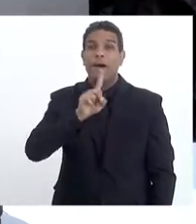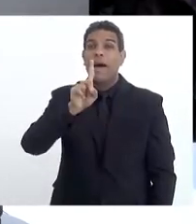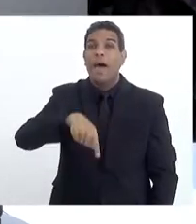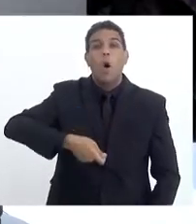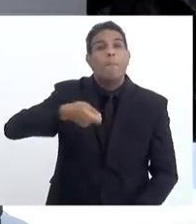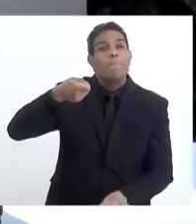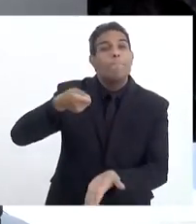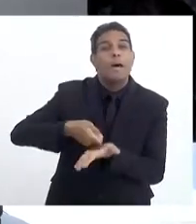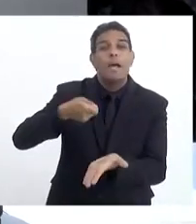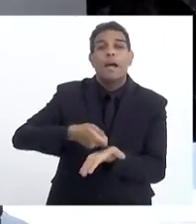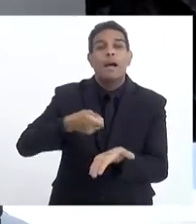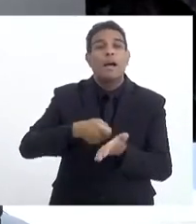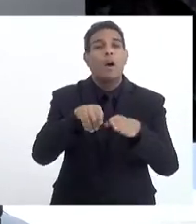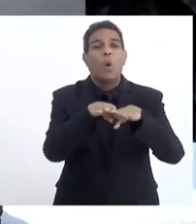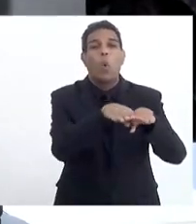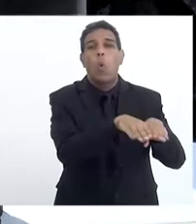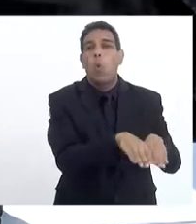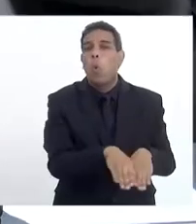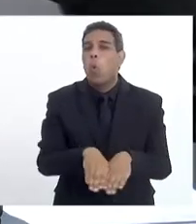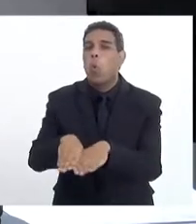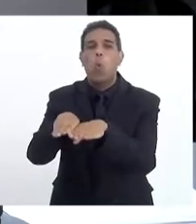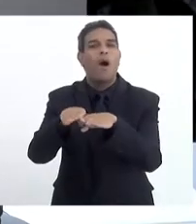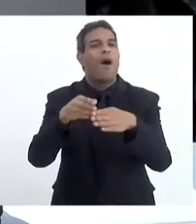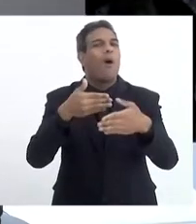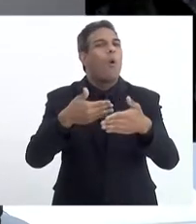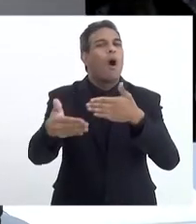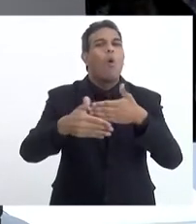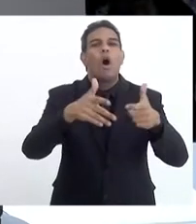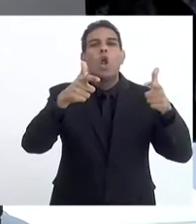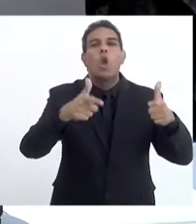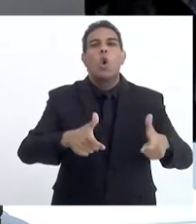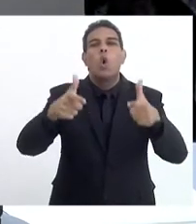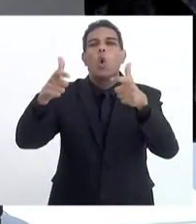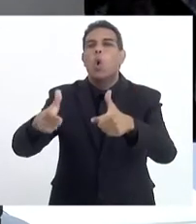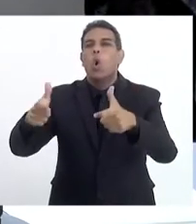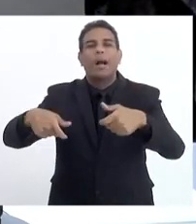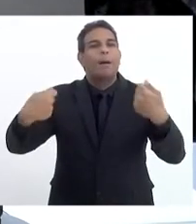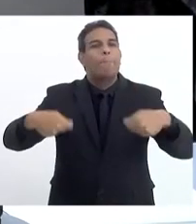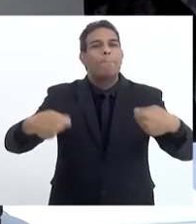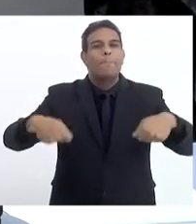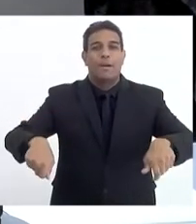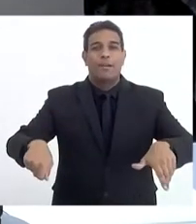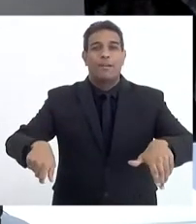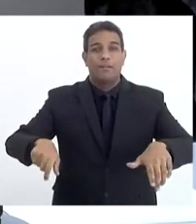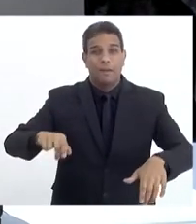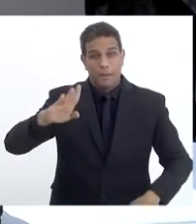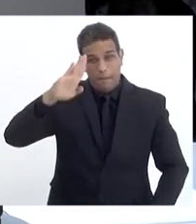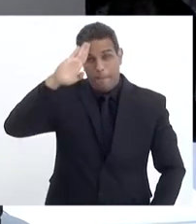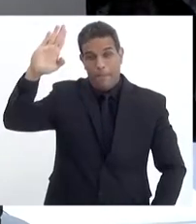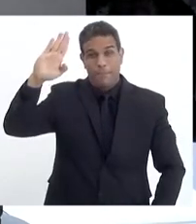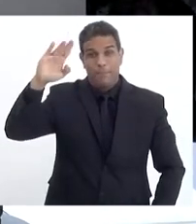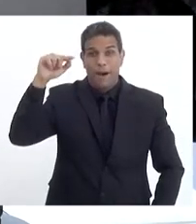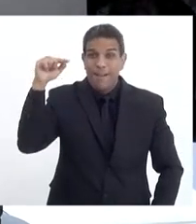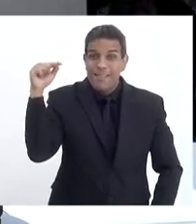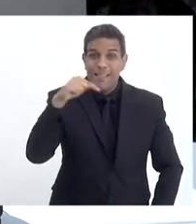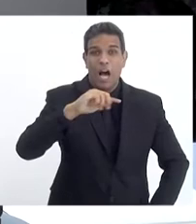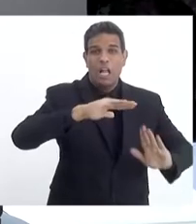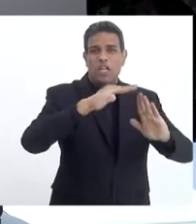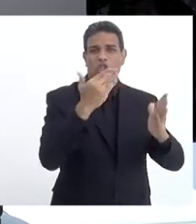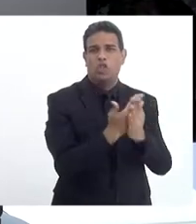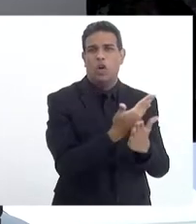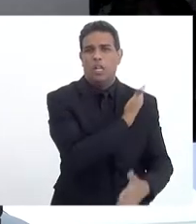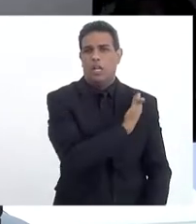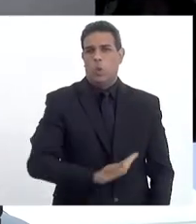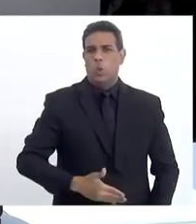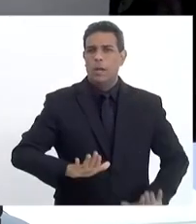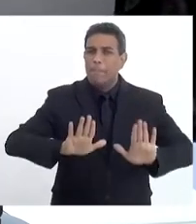pública a qualquer lugar que esteja inseguro, principalmente na rede pública. Então, a questão não é